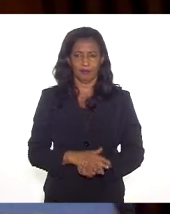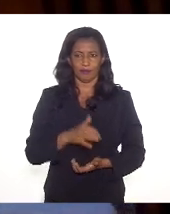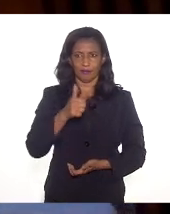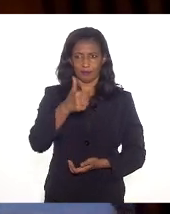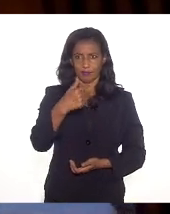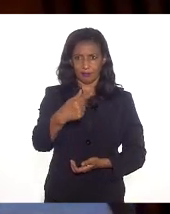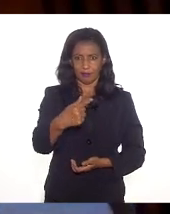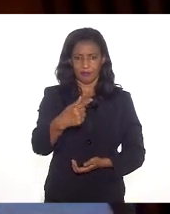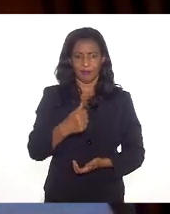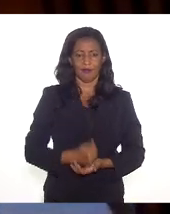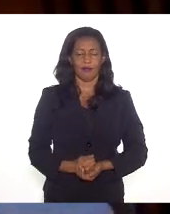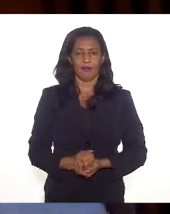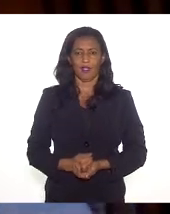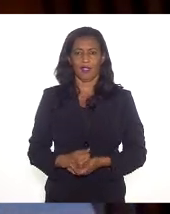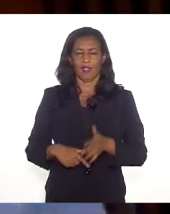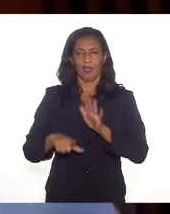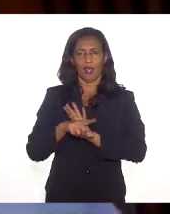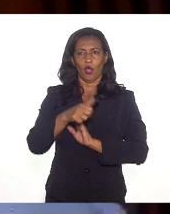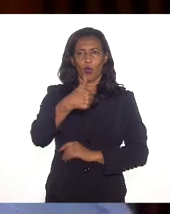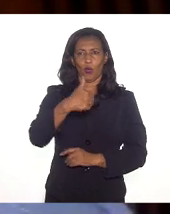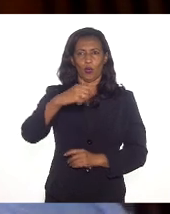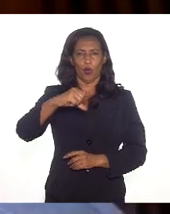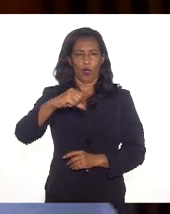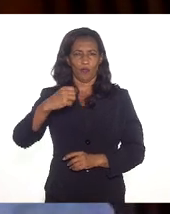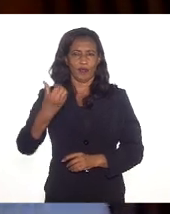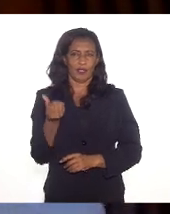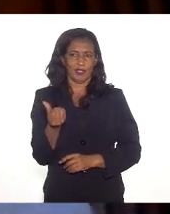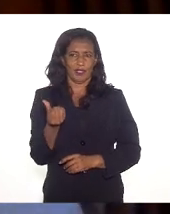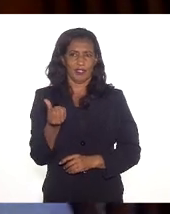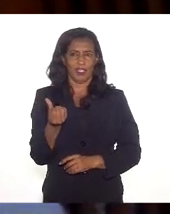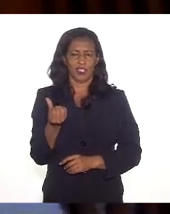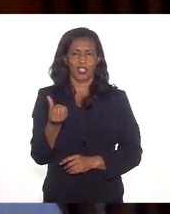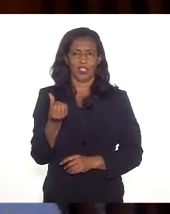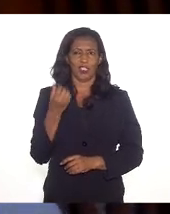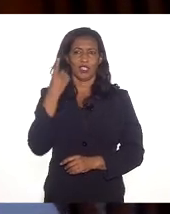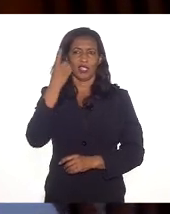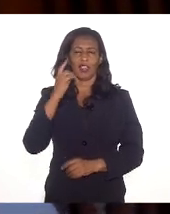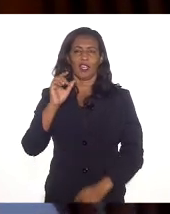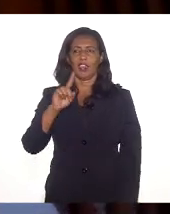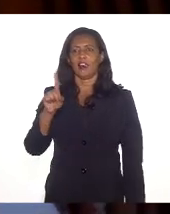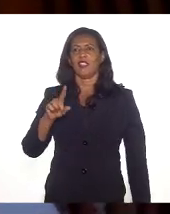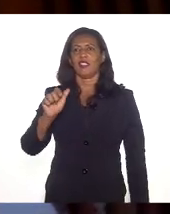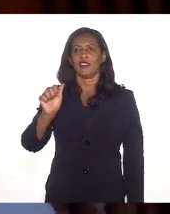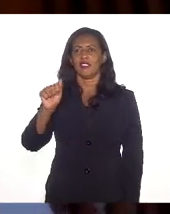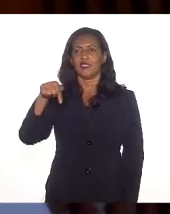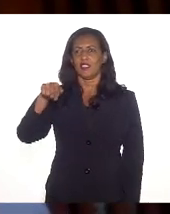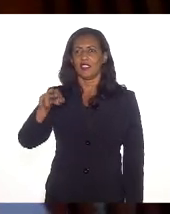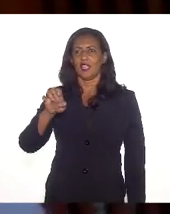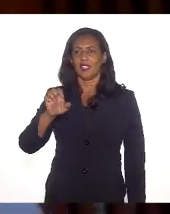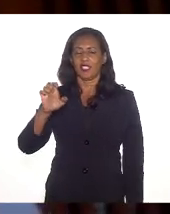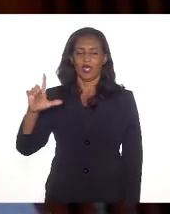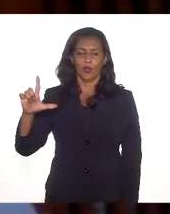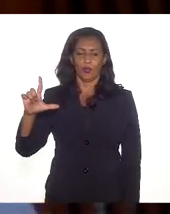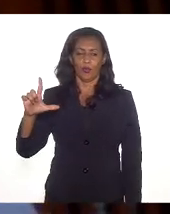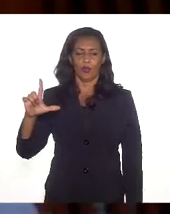17. Projeto de lei 1973-2016, autoria do deputado Zaquiel Teixeira, parecer pela constitucionalidade.